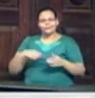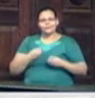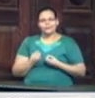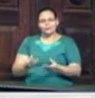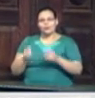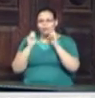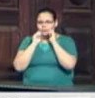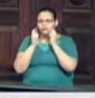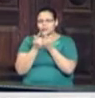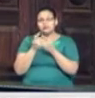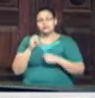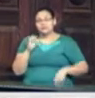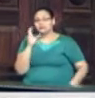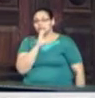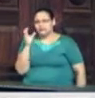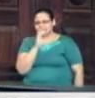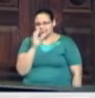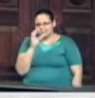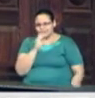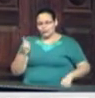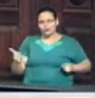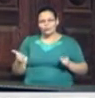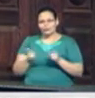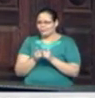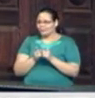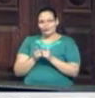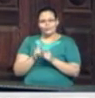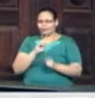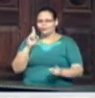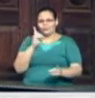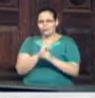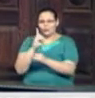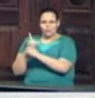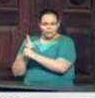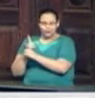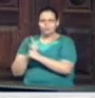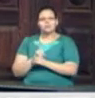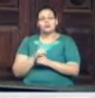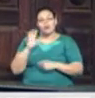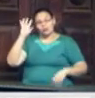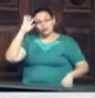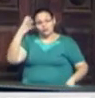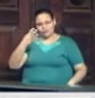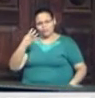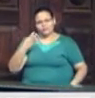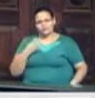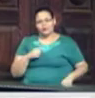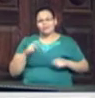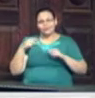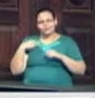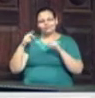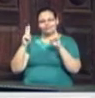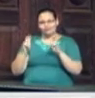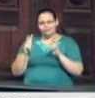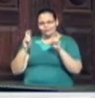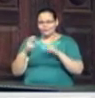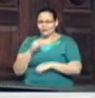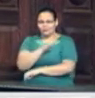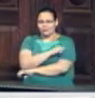Legislativa. Se rapidamente, no curto prazo, não forem encontradas maneiras de resolver esse tema no Rio de Janeiro, e não tem